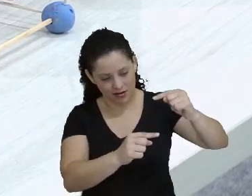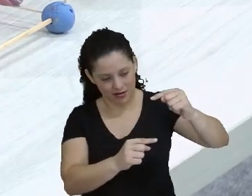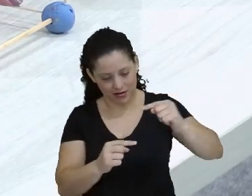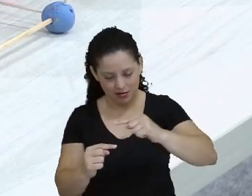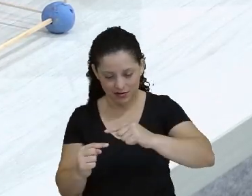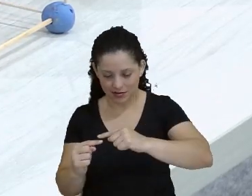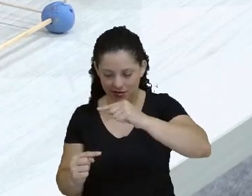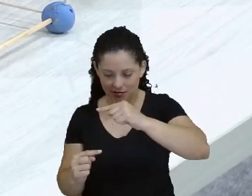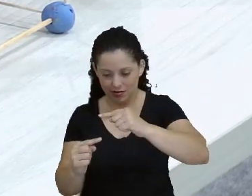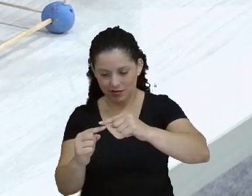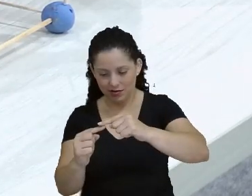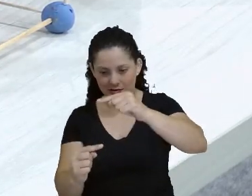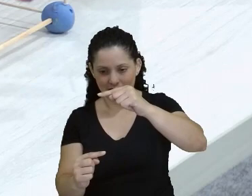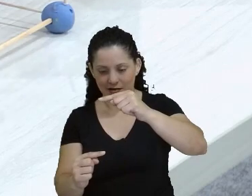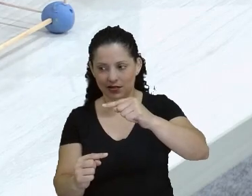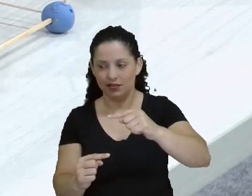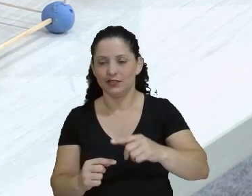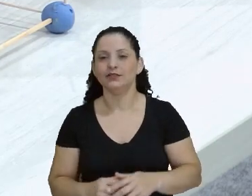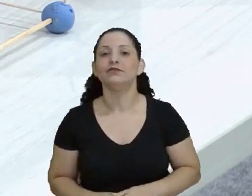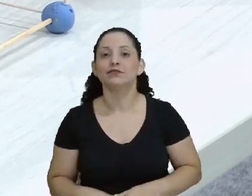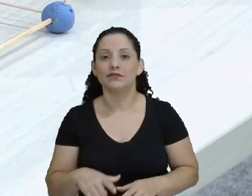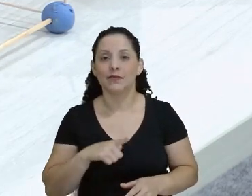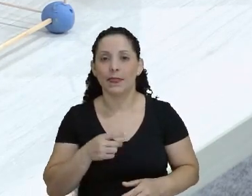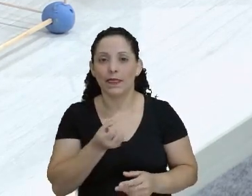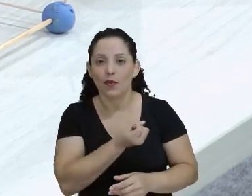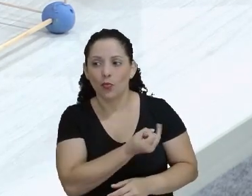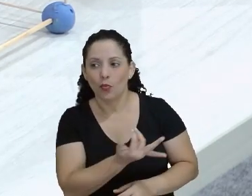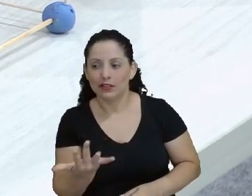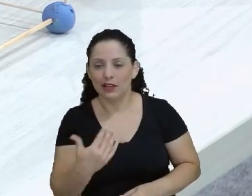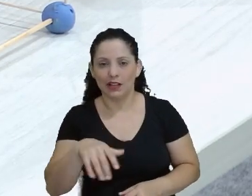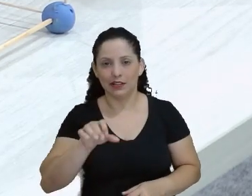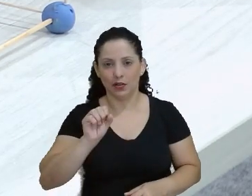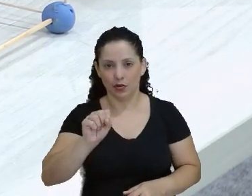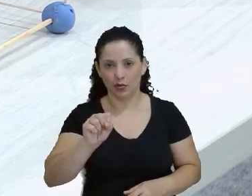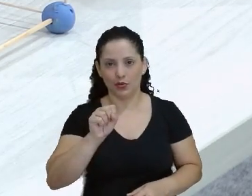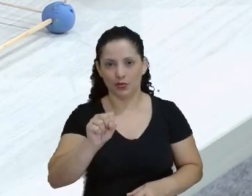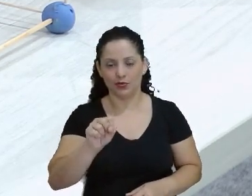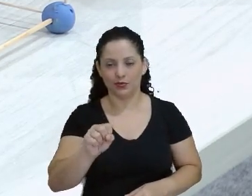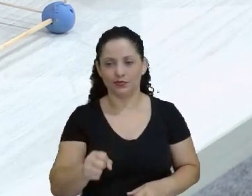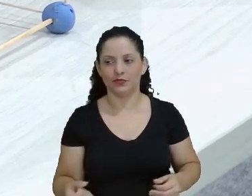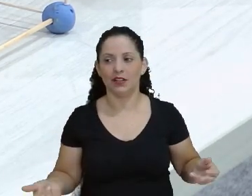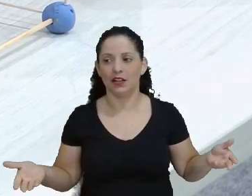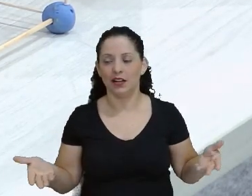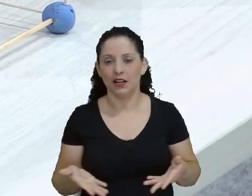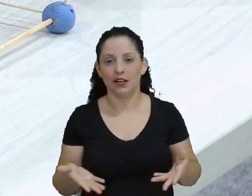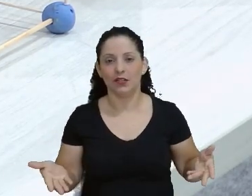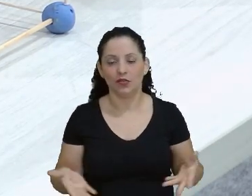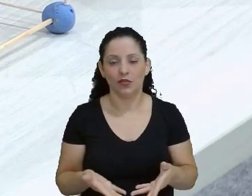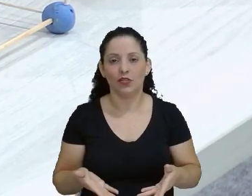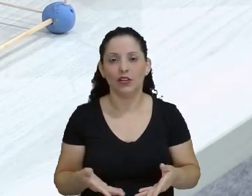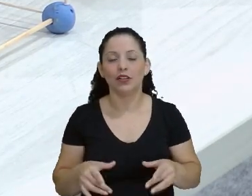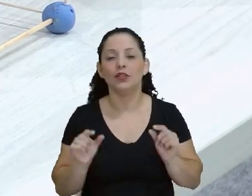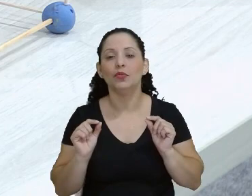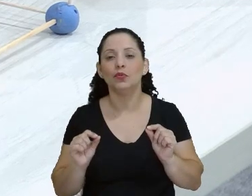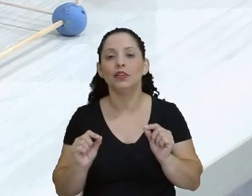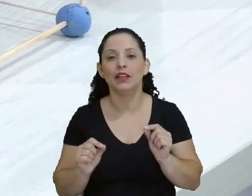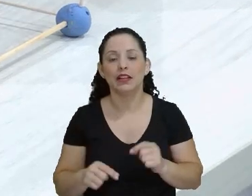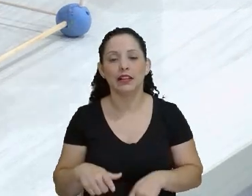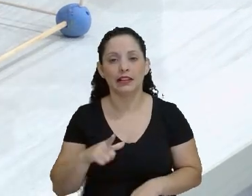3, 4, 5, 6, 7, 8. Vou continuar agora colocando